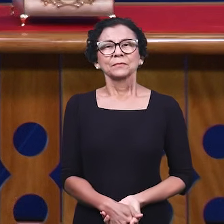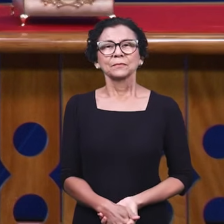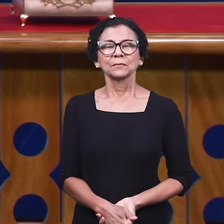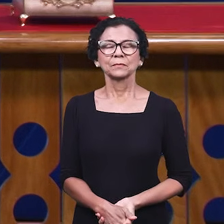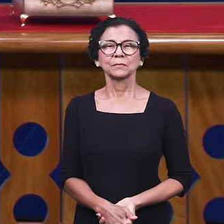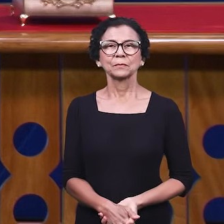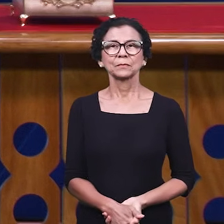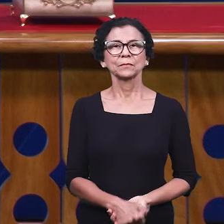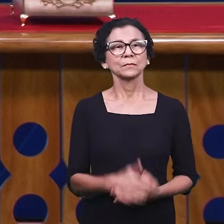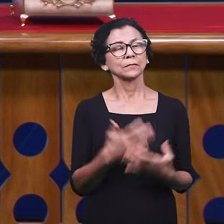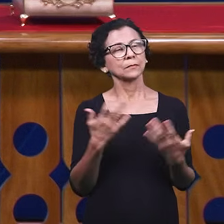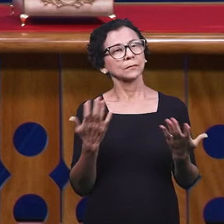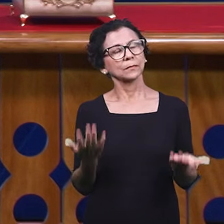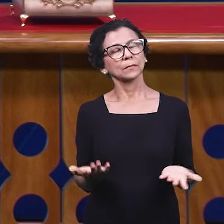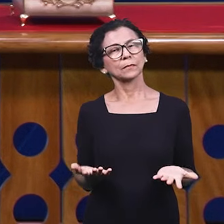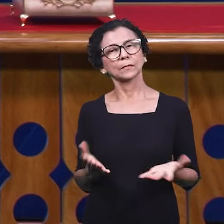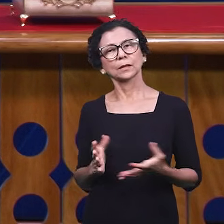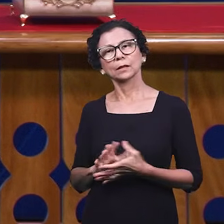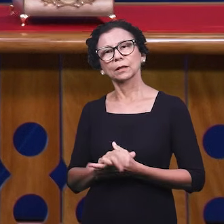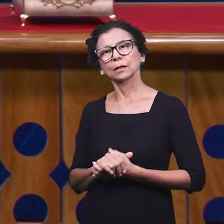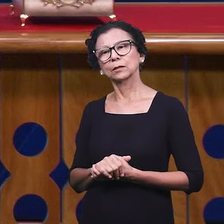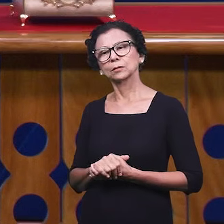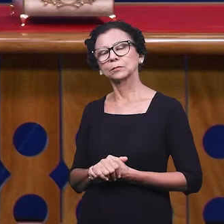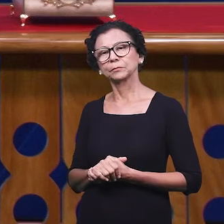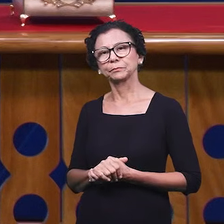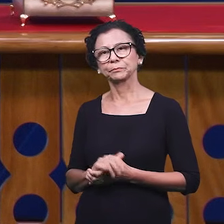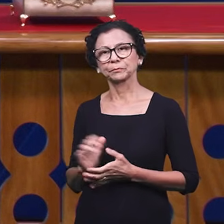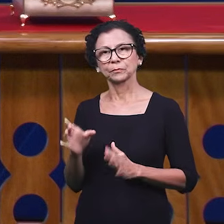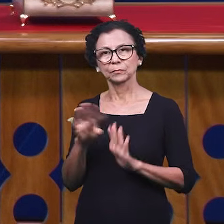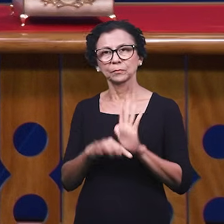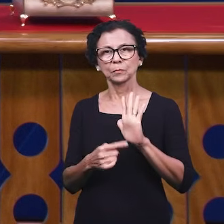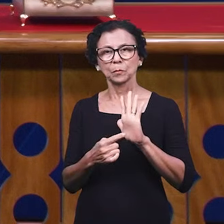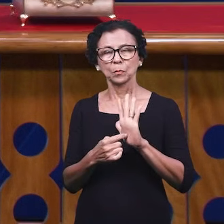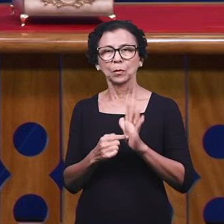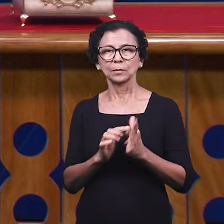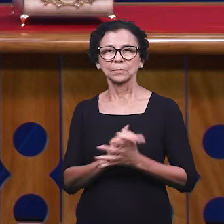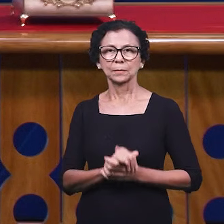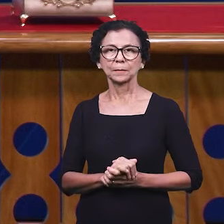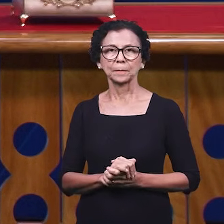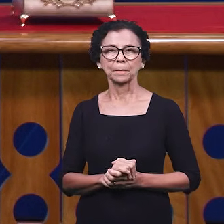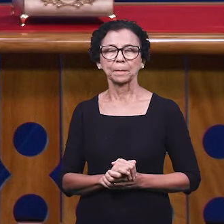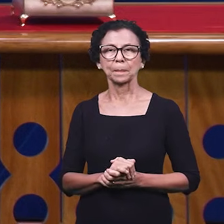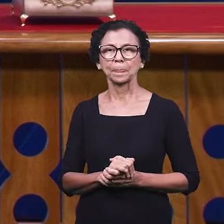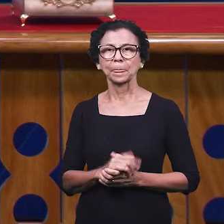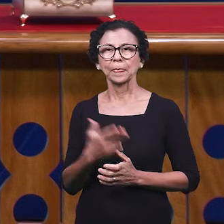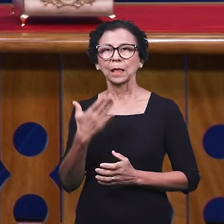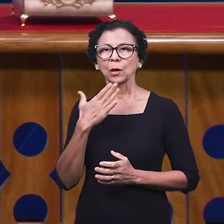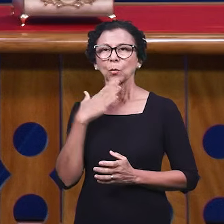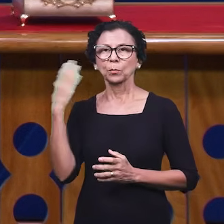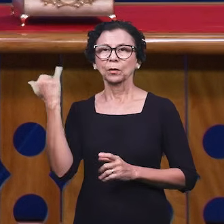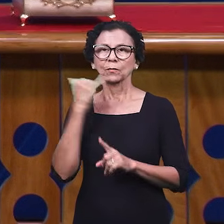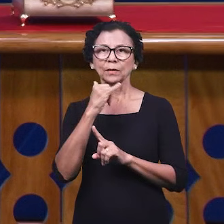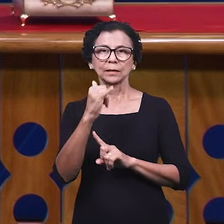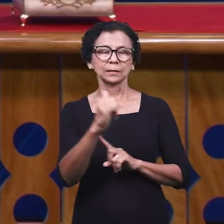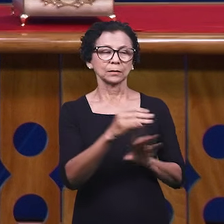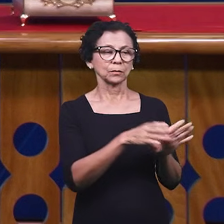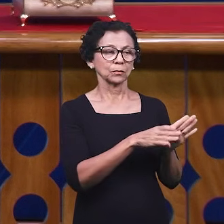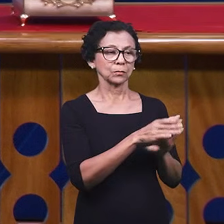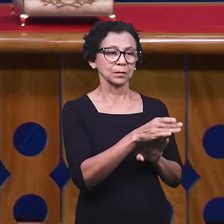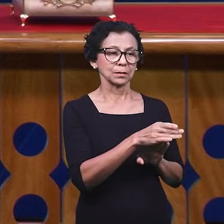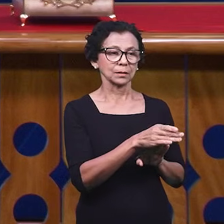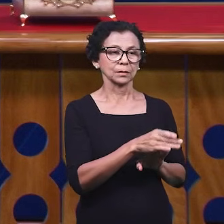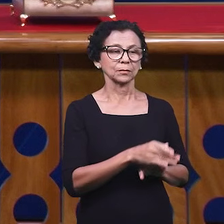Então, o bom conselho do profeta para ela foi esse. E esse é o ponto.